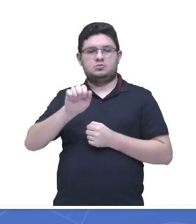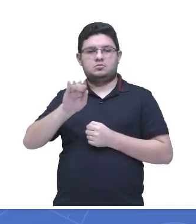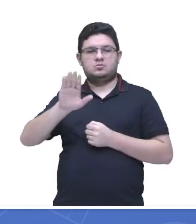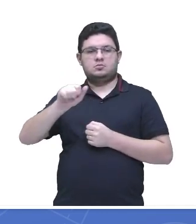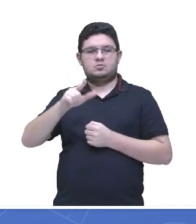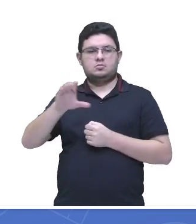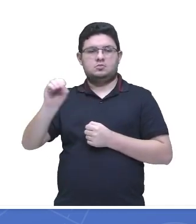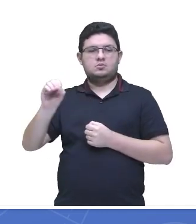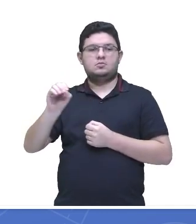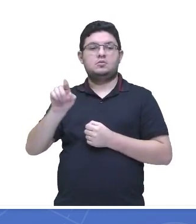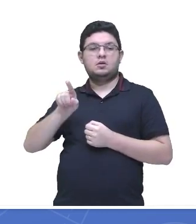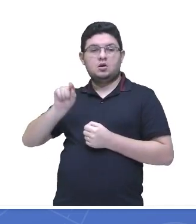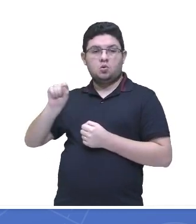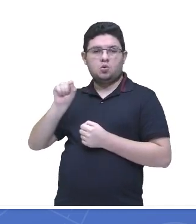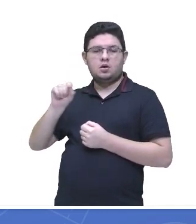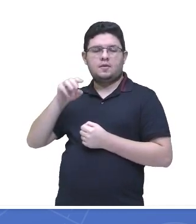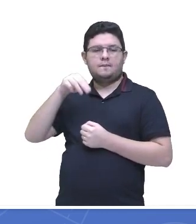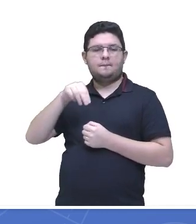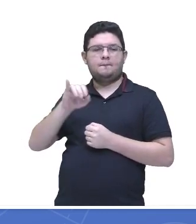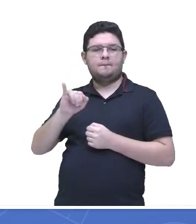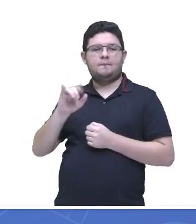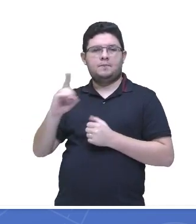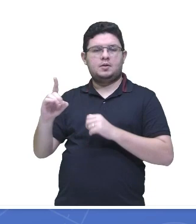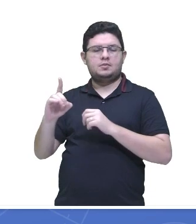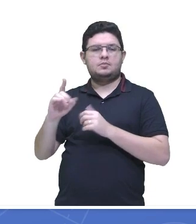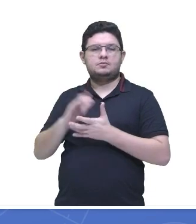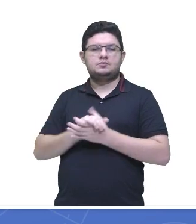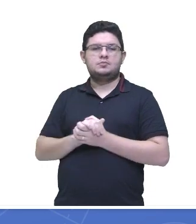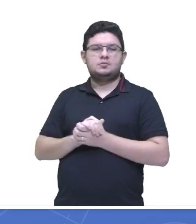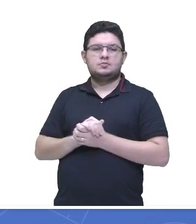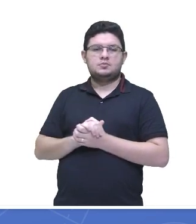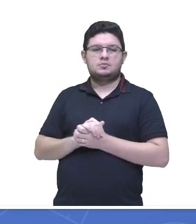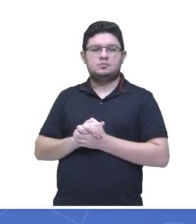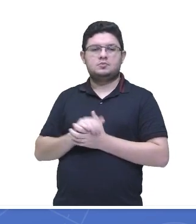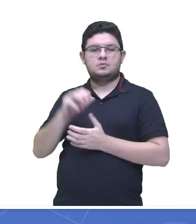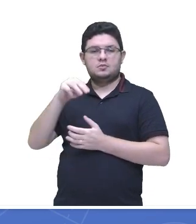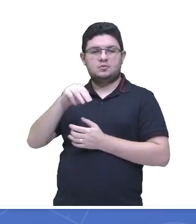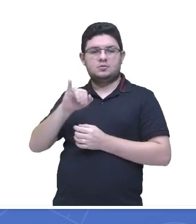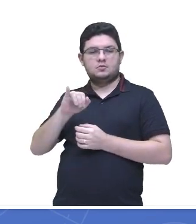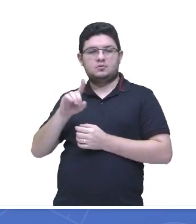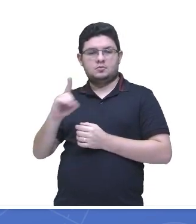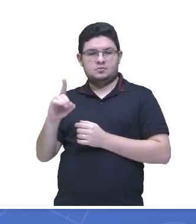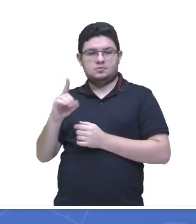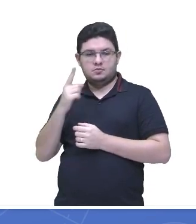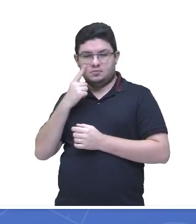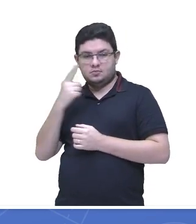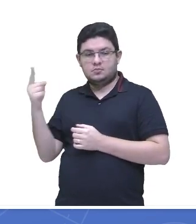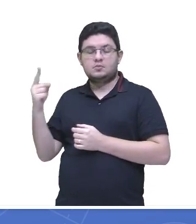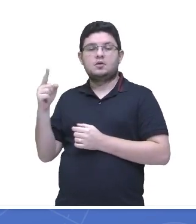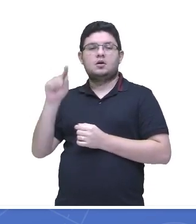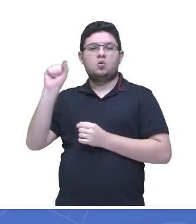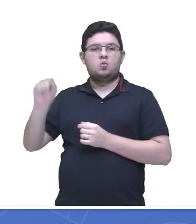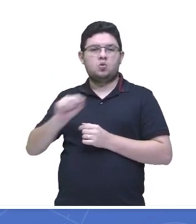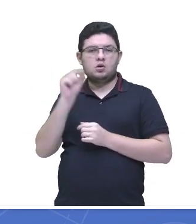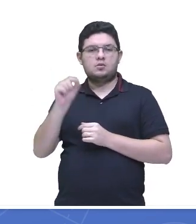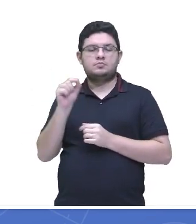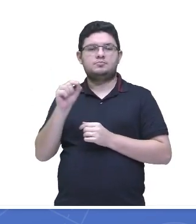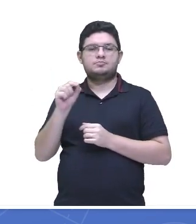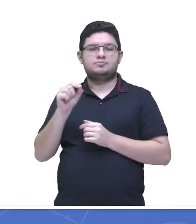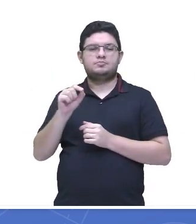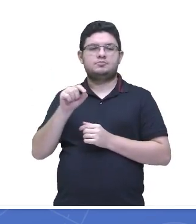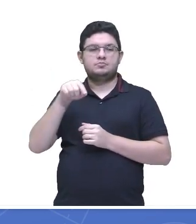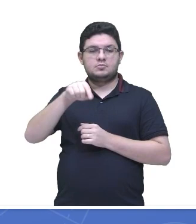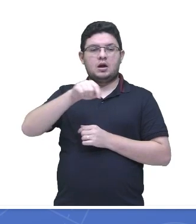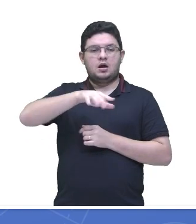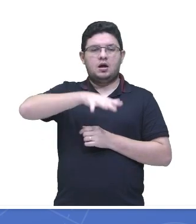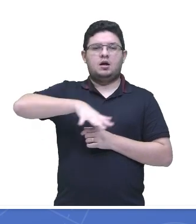meio ou centro. Midway, nada de chamar mid, não é mid, é mid, right? Então,